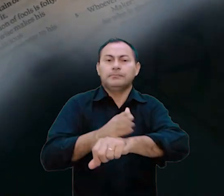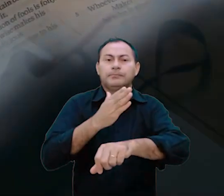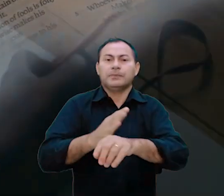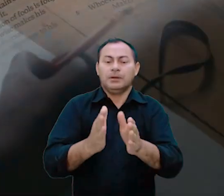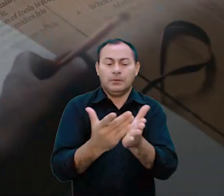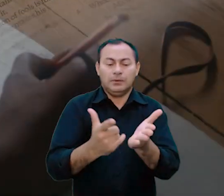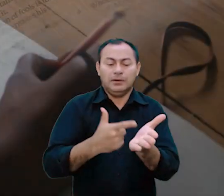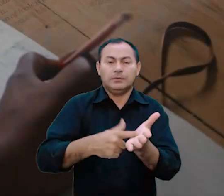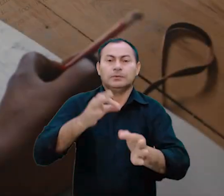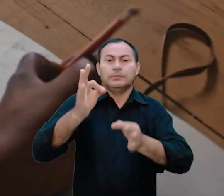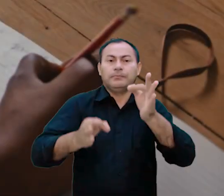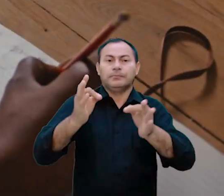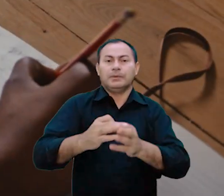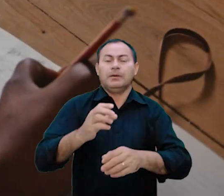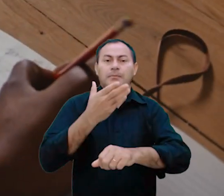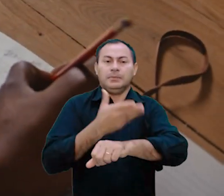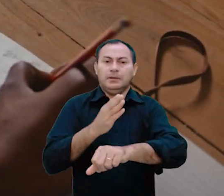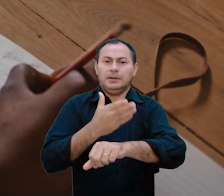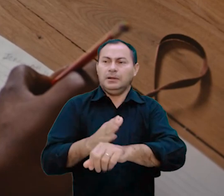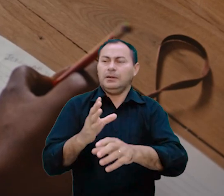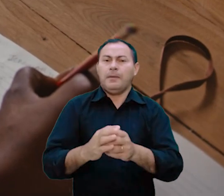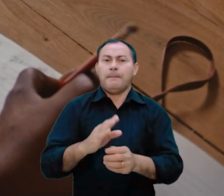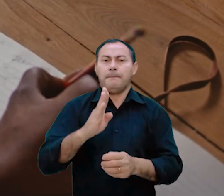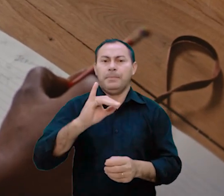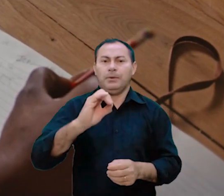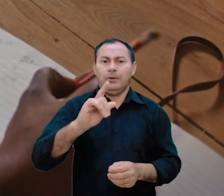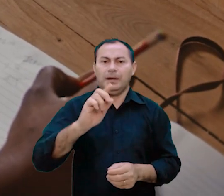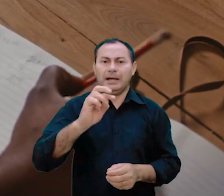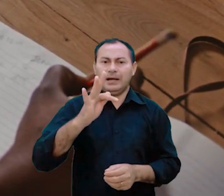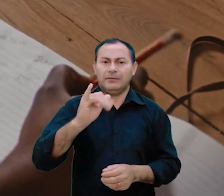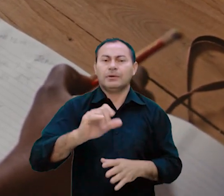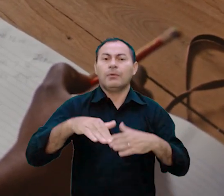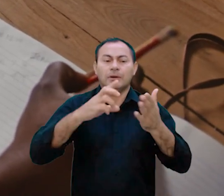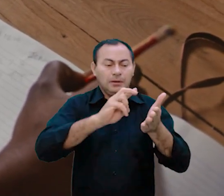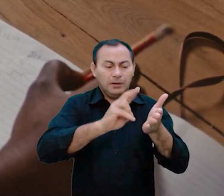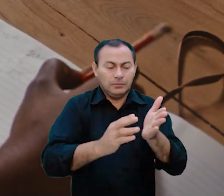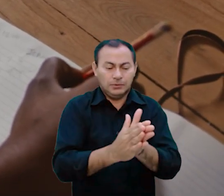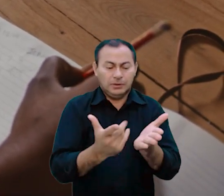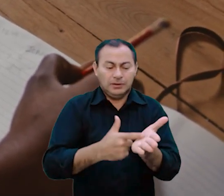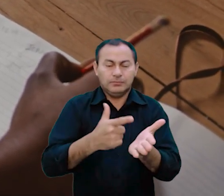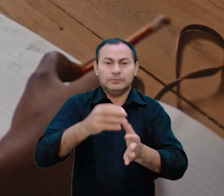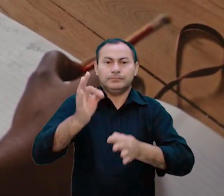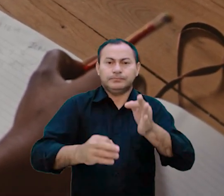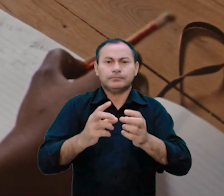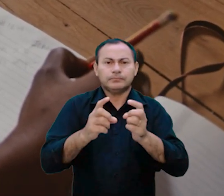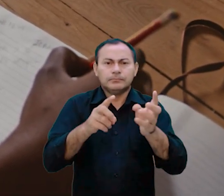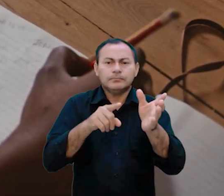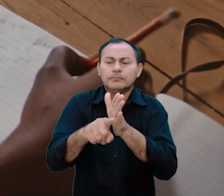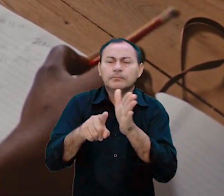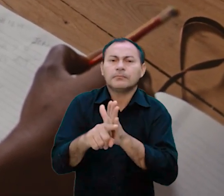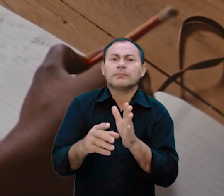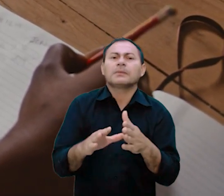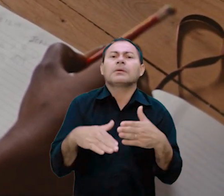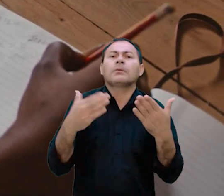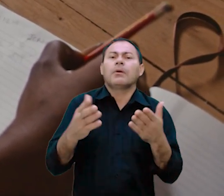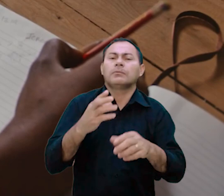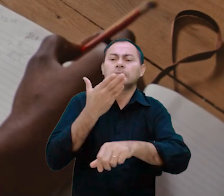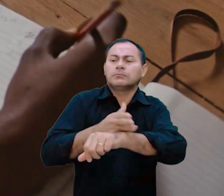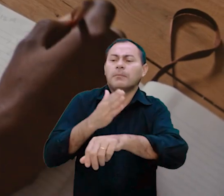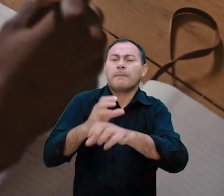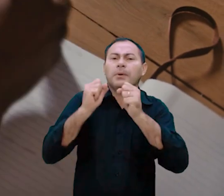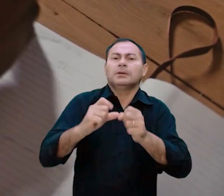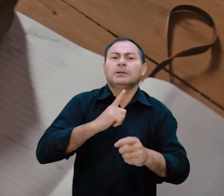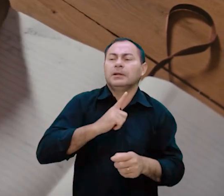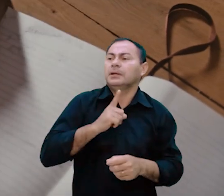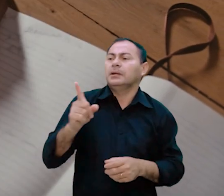outra aplicação com o livro de Juízes, uma aplicação biográfica. Quando lemos o livro de Juízes, devemos nos perguntar, qual